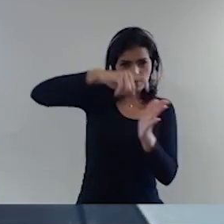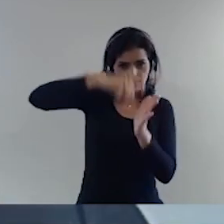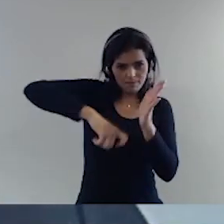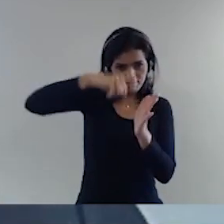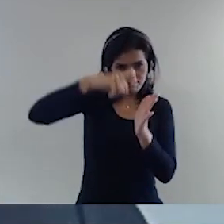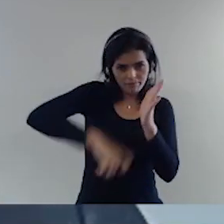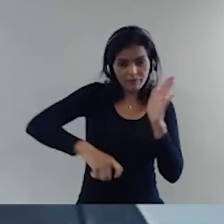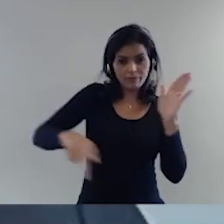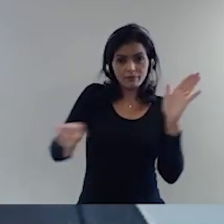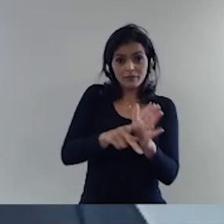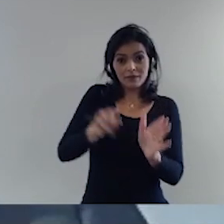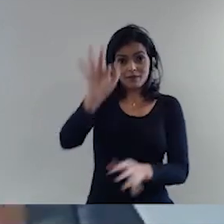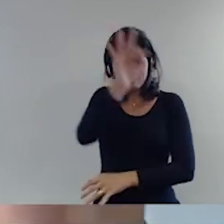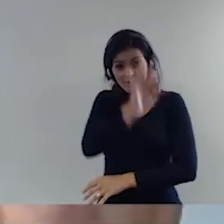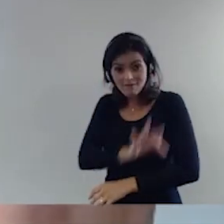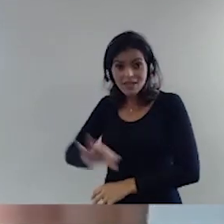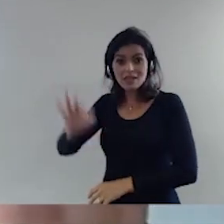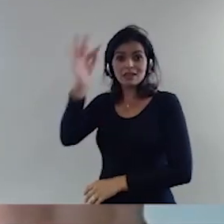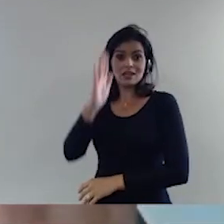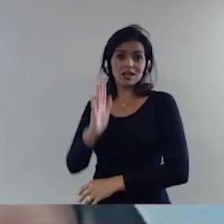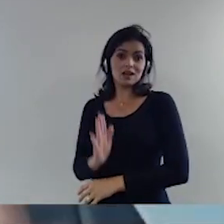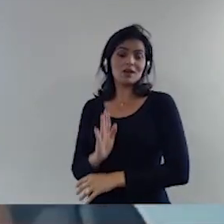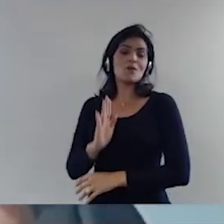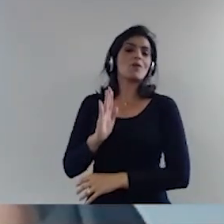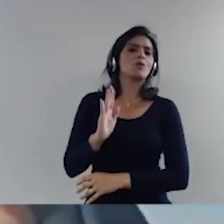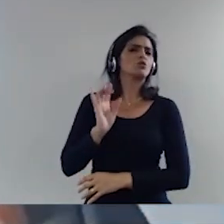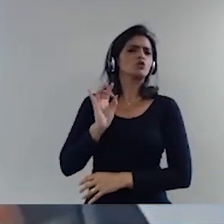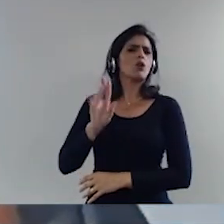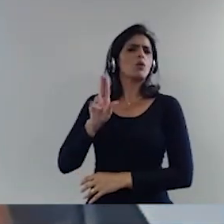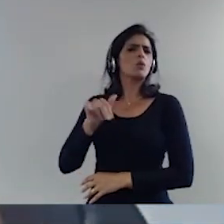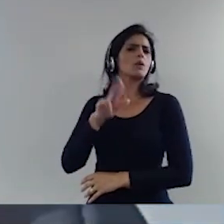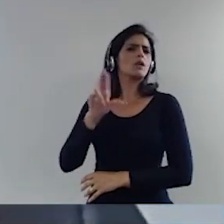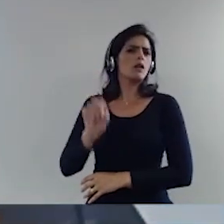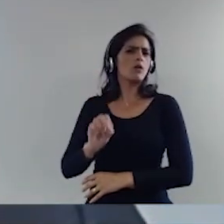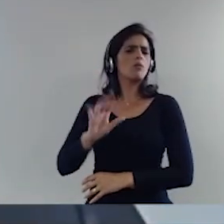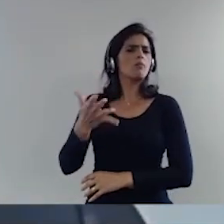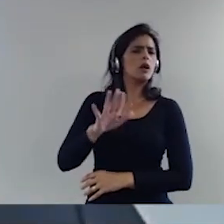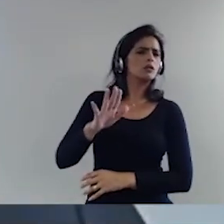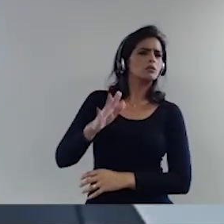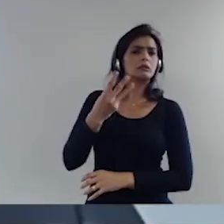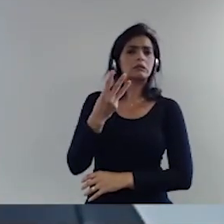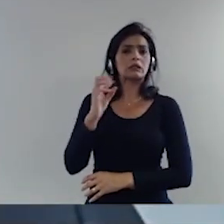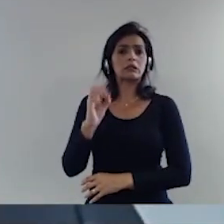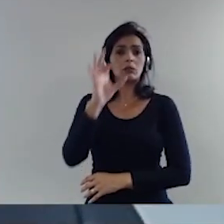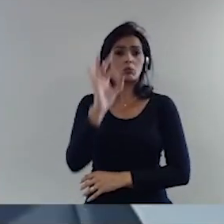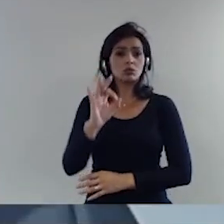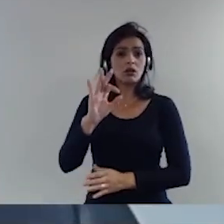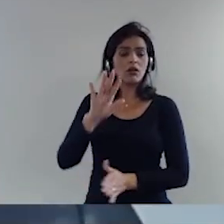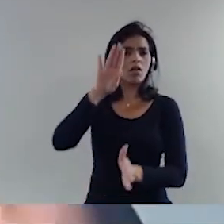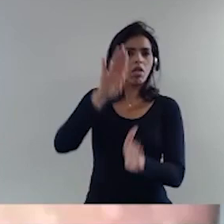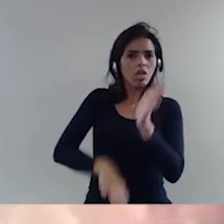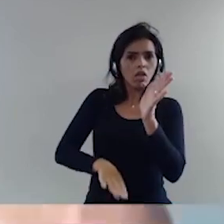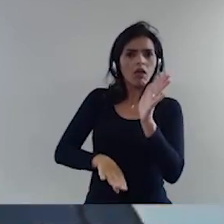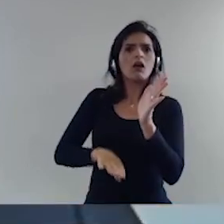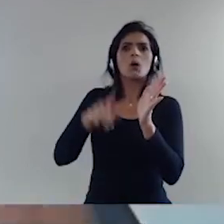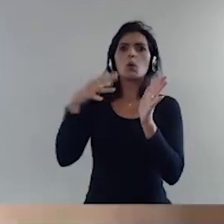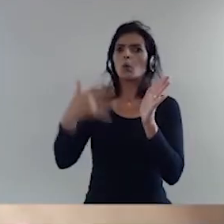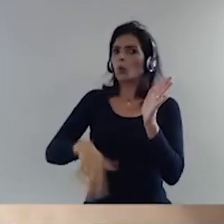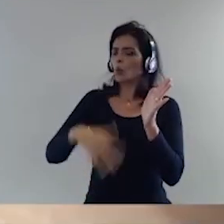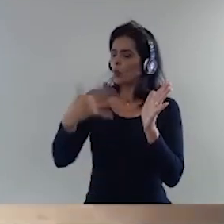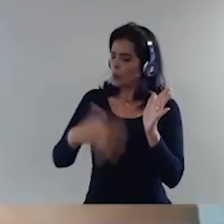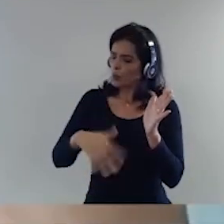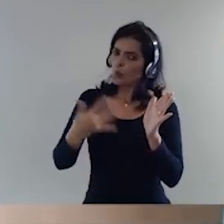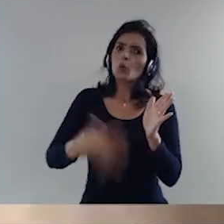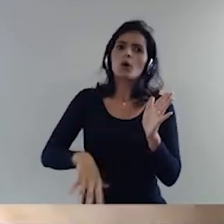da Receita Federal, só o âmbito da União, foi de mais de 30%, o que é expressivo.